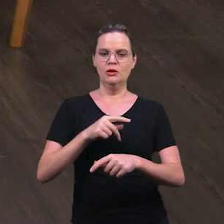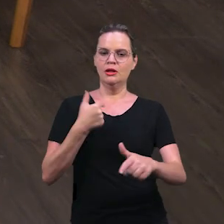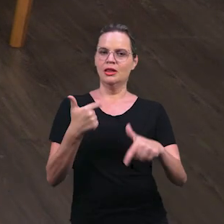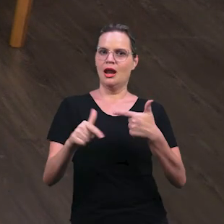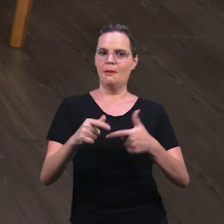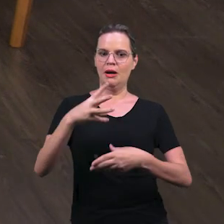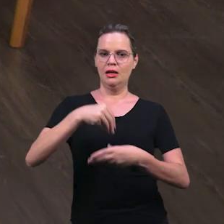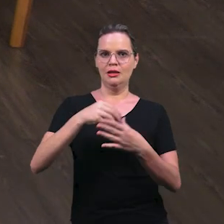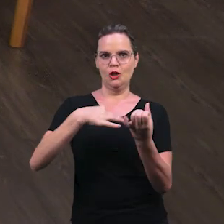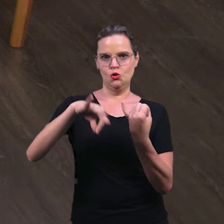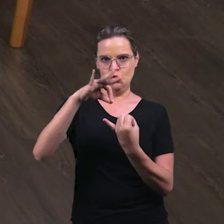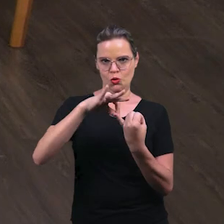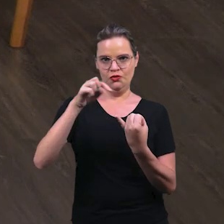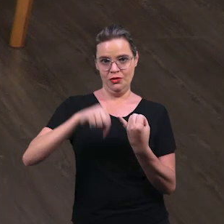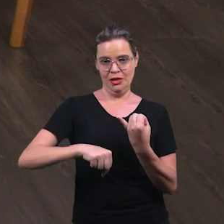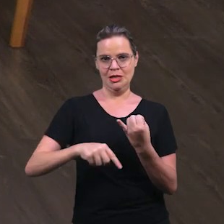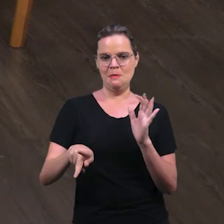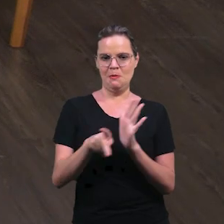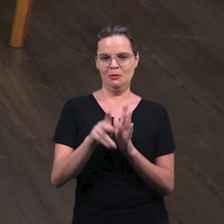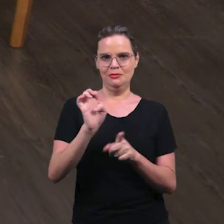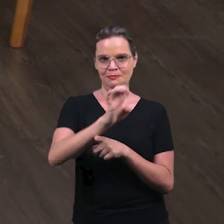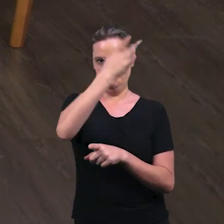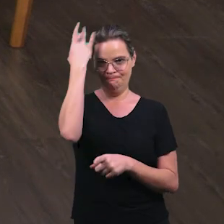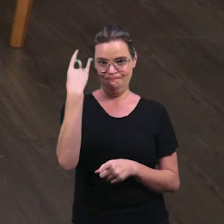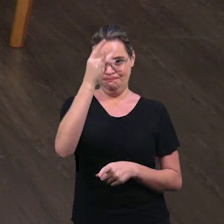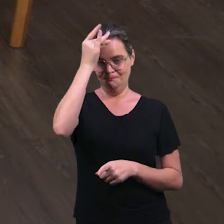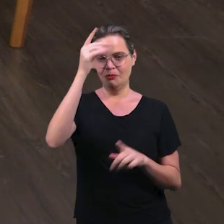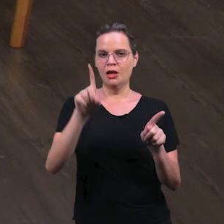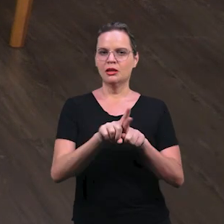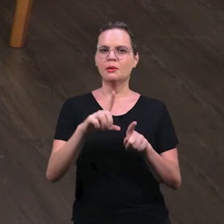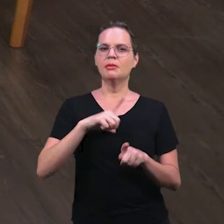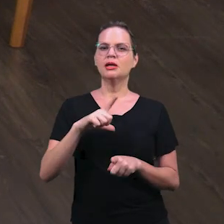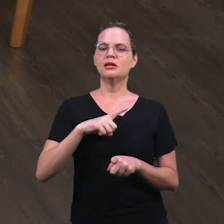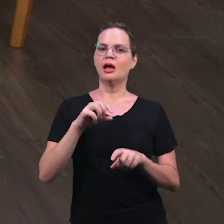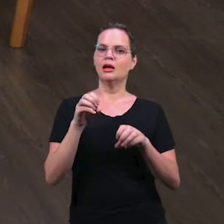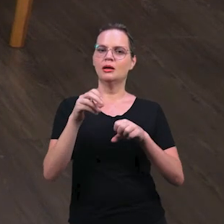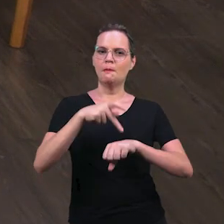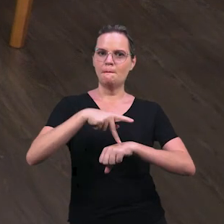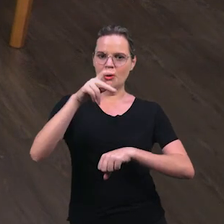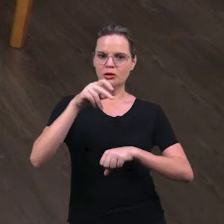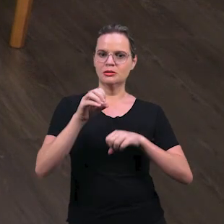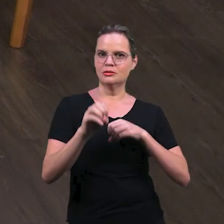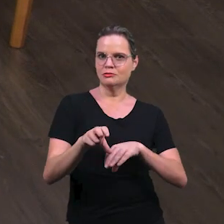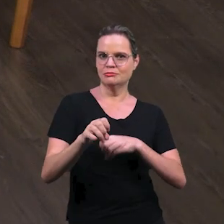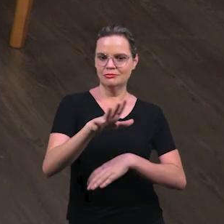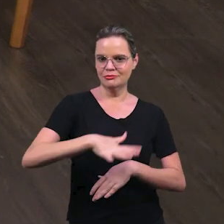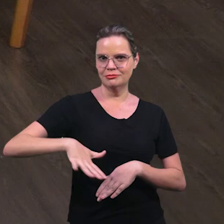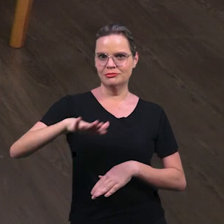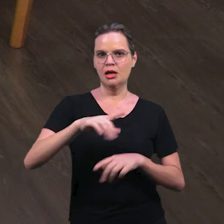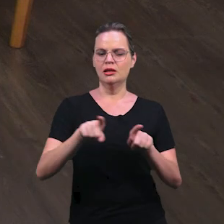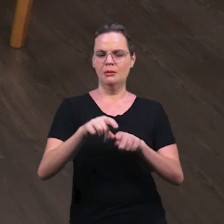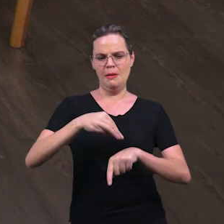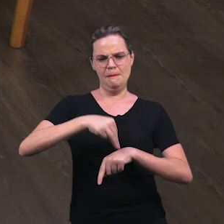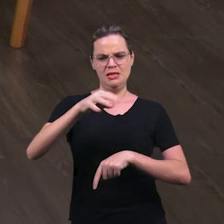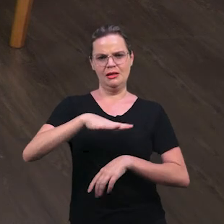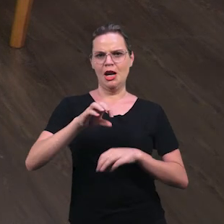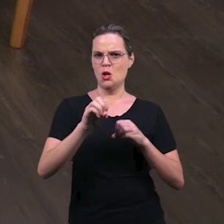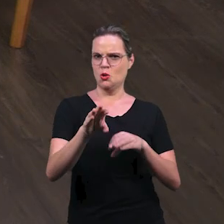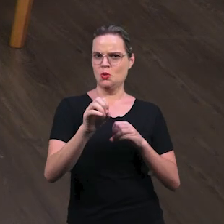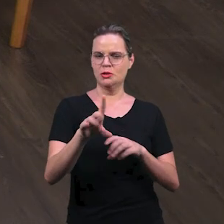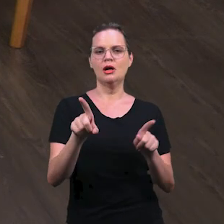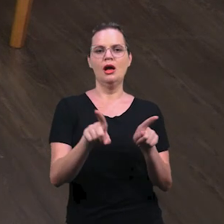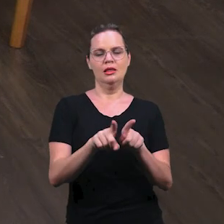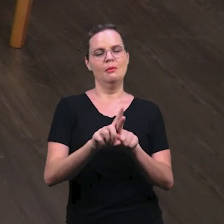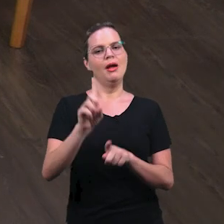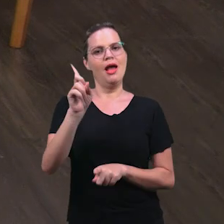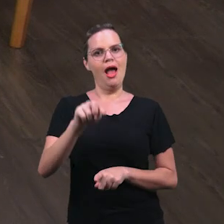IFES, que é o Instituto Federal aqui do Estado do Espírito Santo. Tem pós-doutorado em Educação, doutorado em Educação, mestrado em Educação, e ela